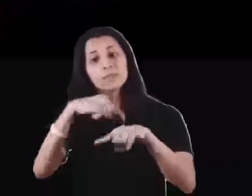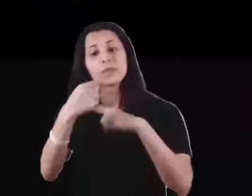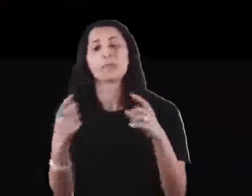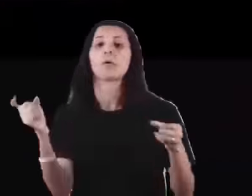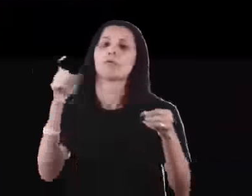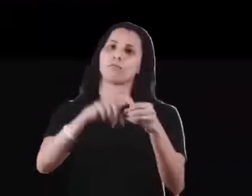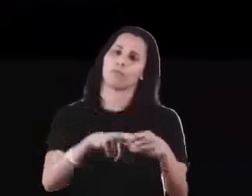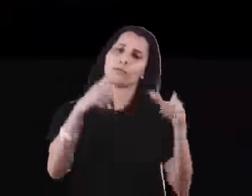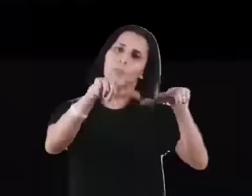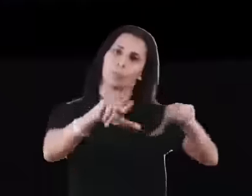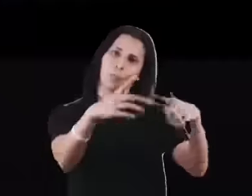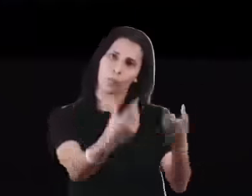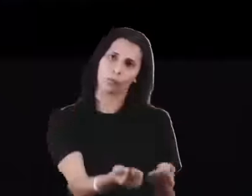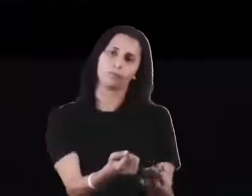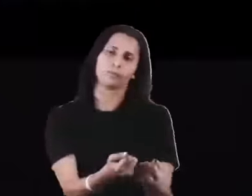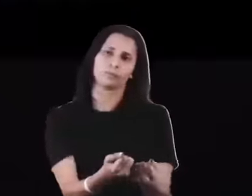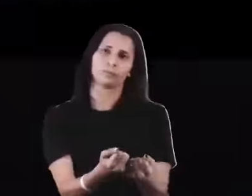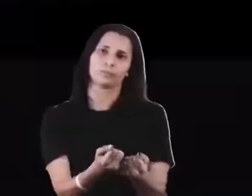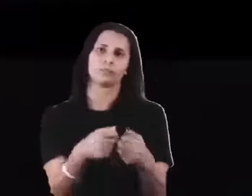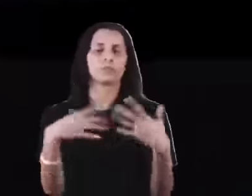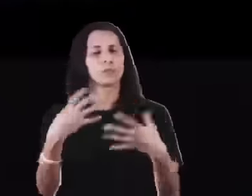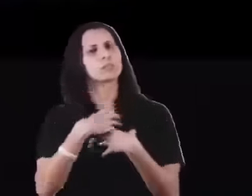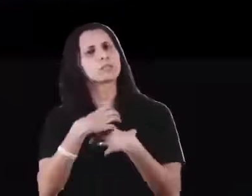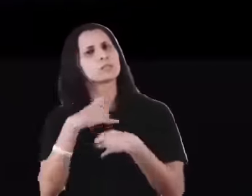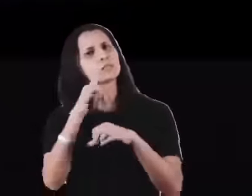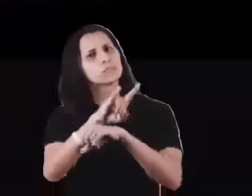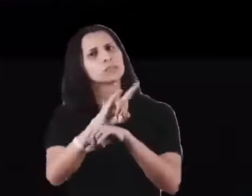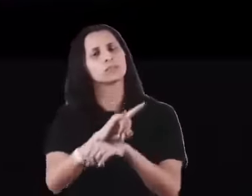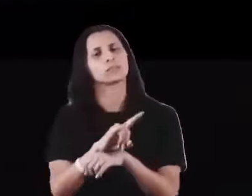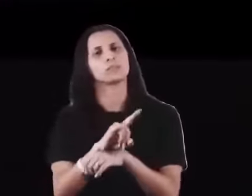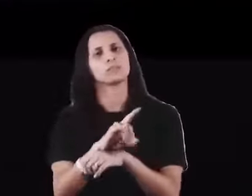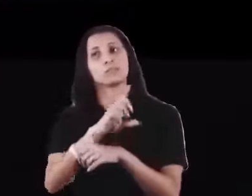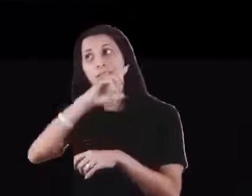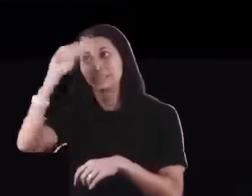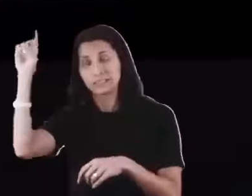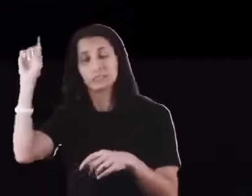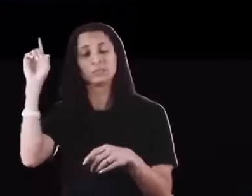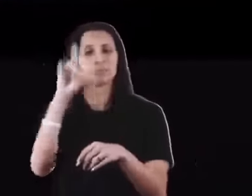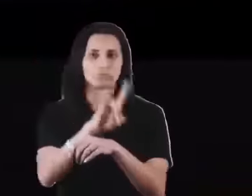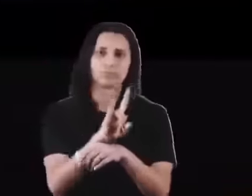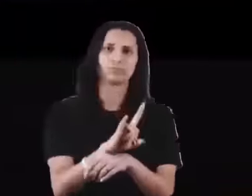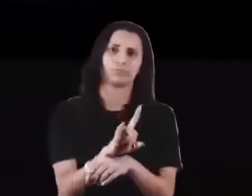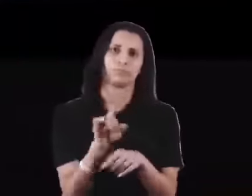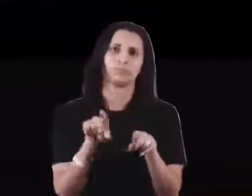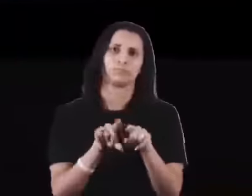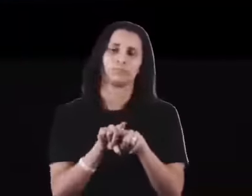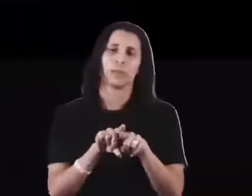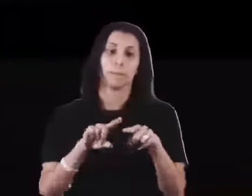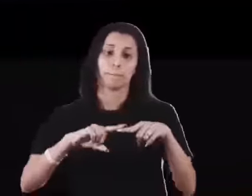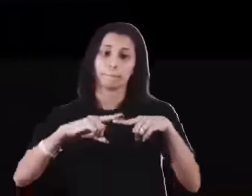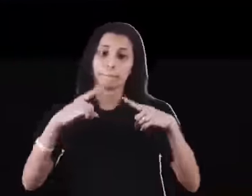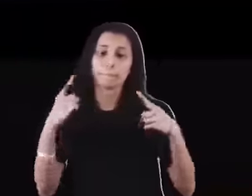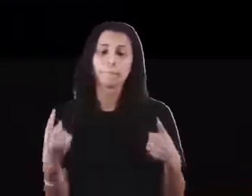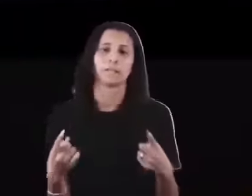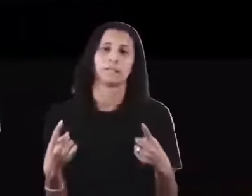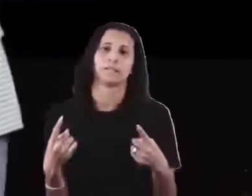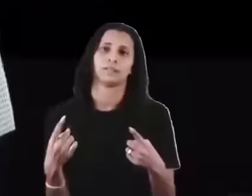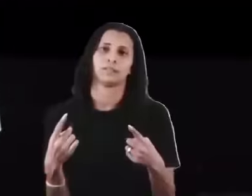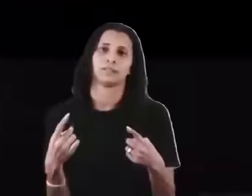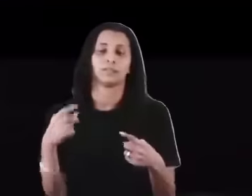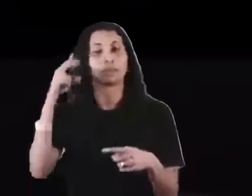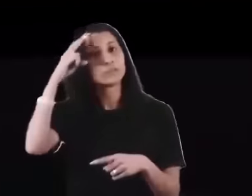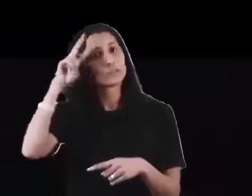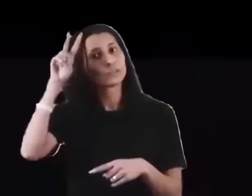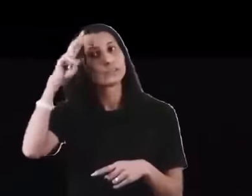e se sentiu traída por Deus também foi não foi foi uma tripla traição mas na história de hagar a gente vai aprender três